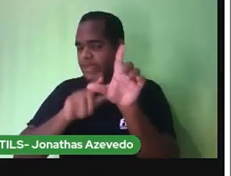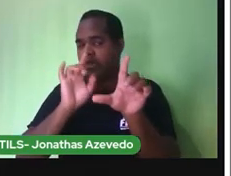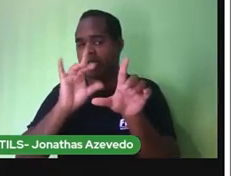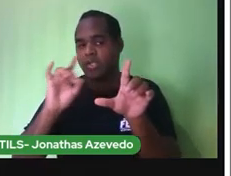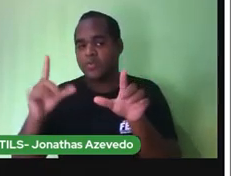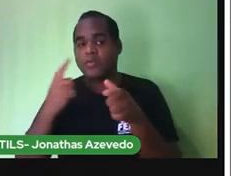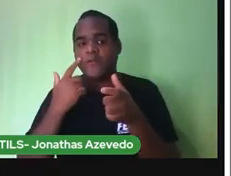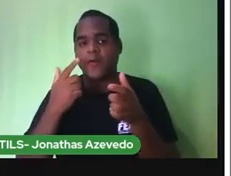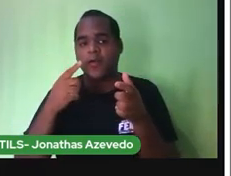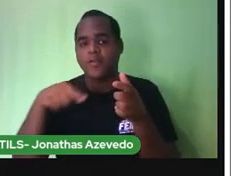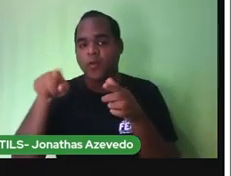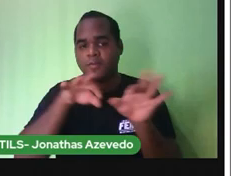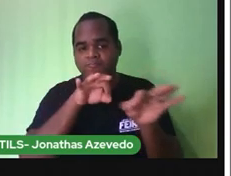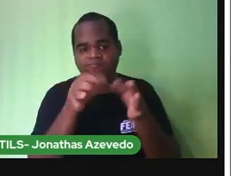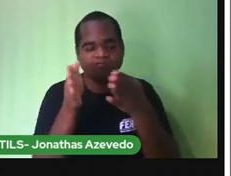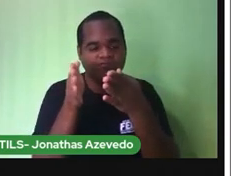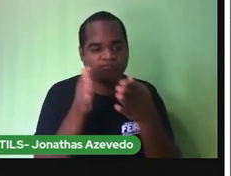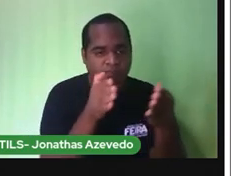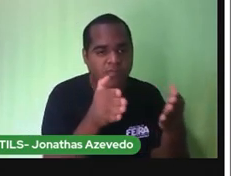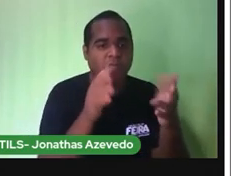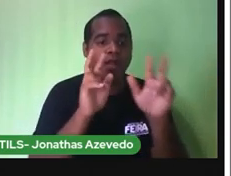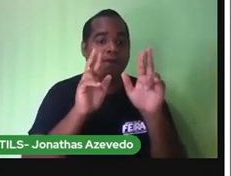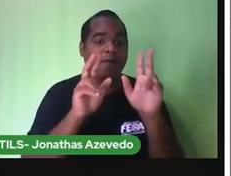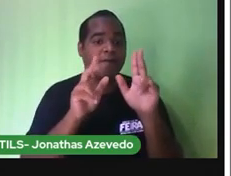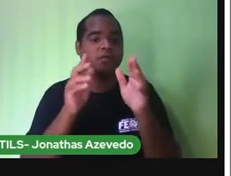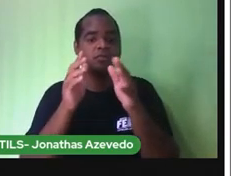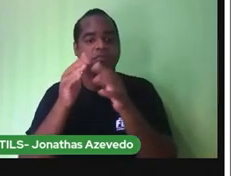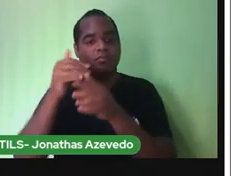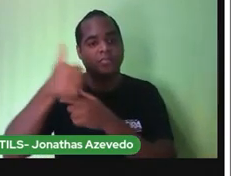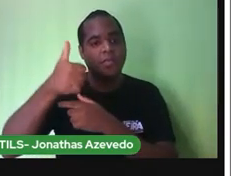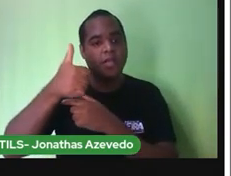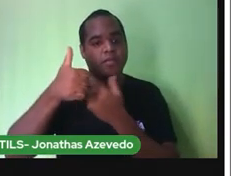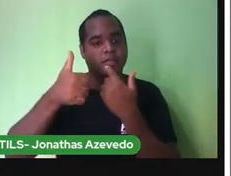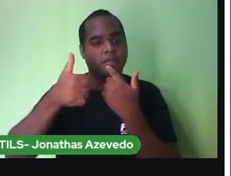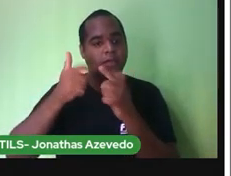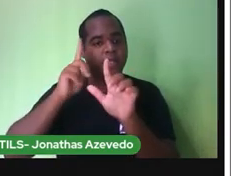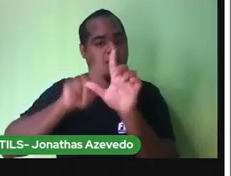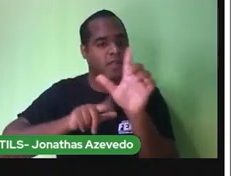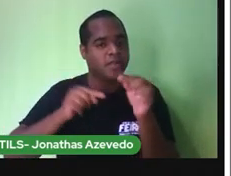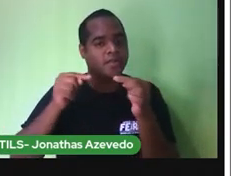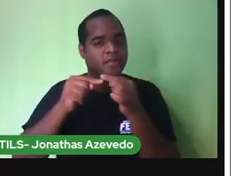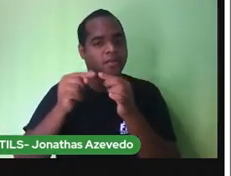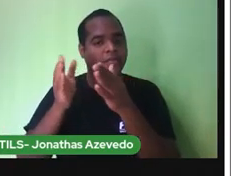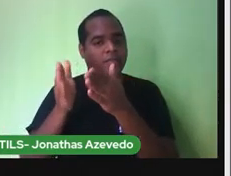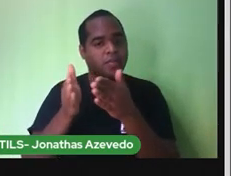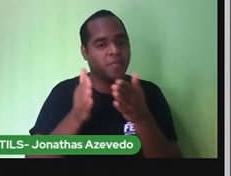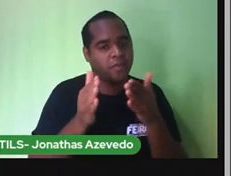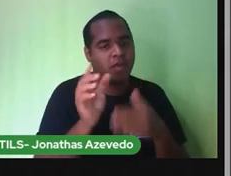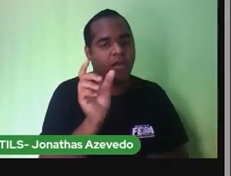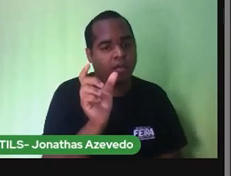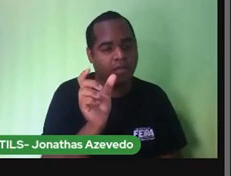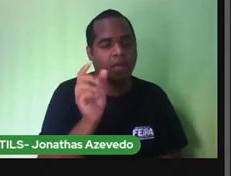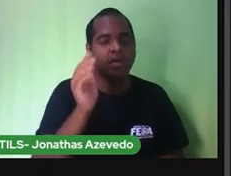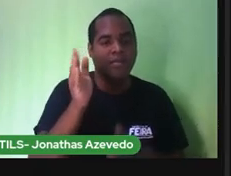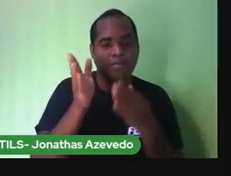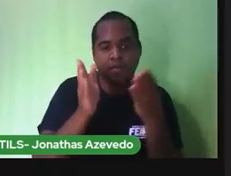conseguimos organizar separando pela primeira letra de cada palavra entendeu